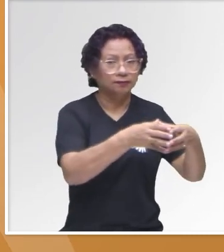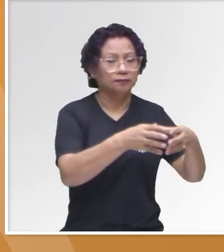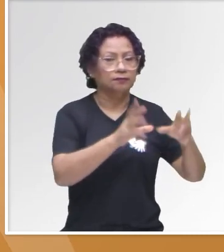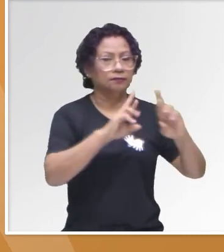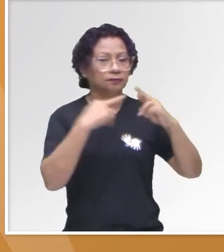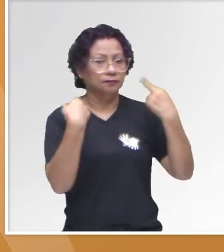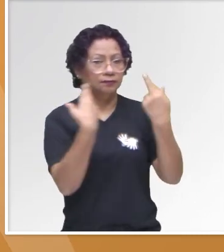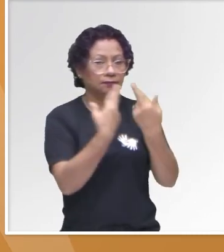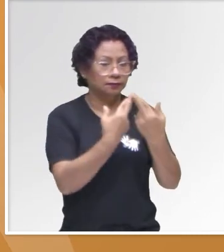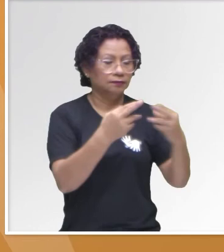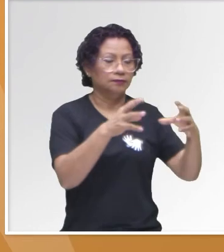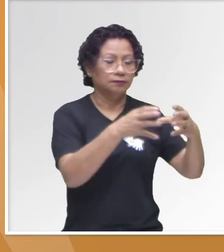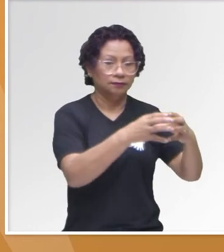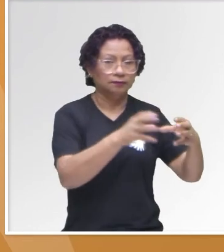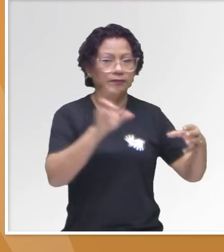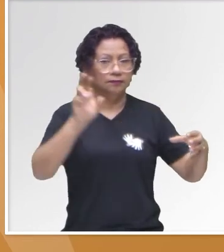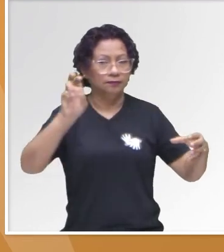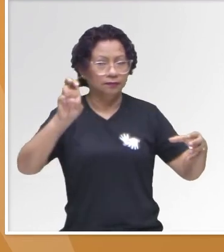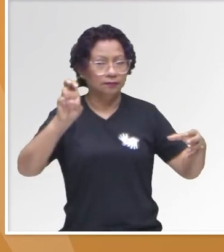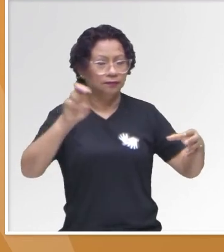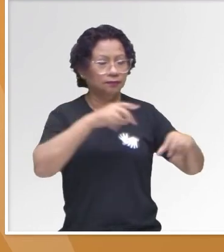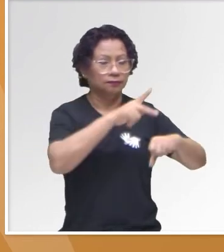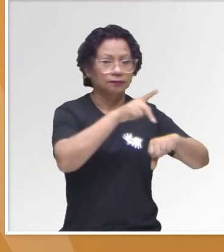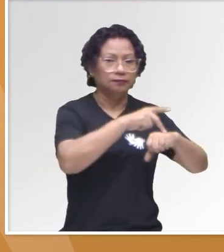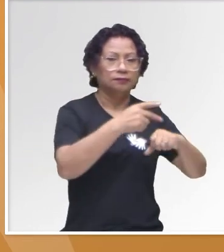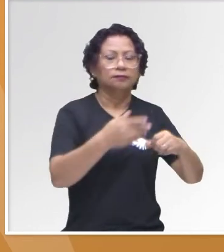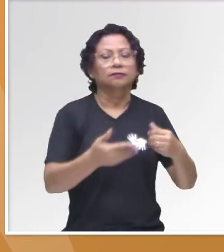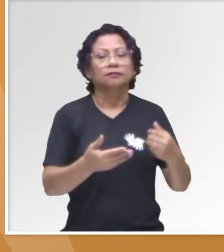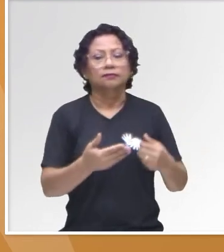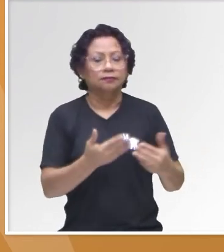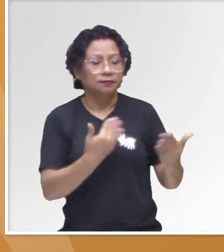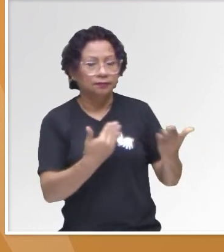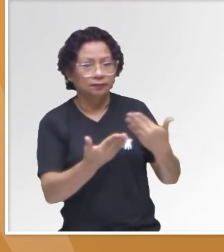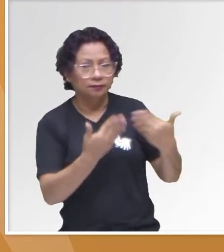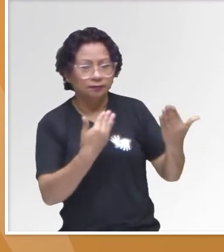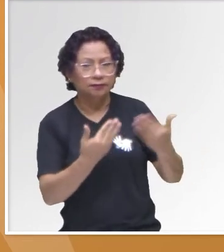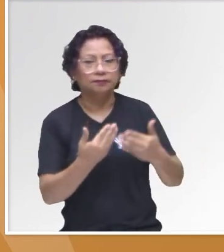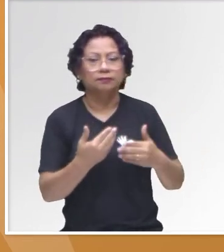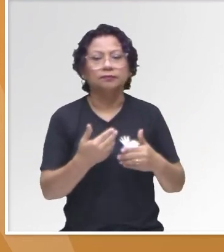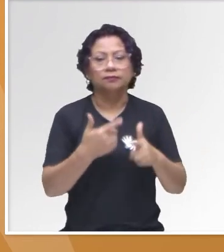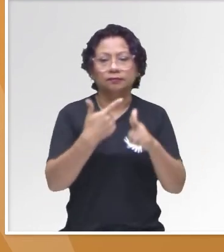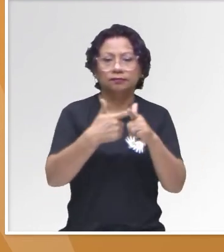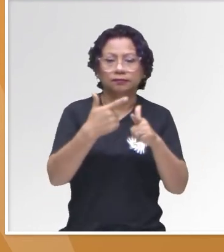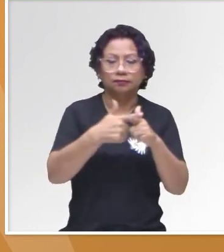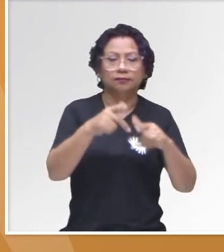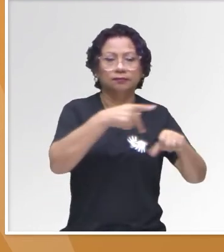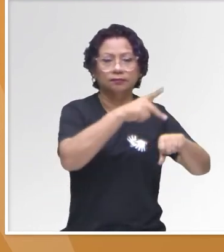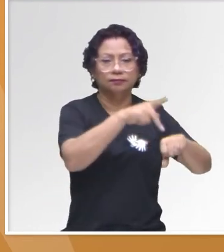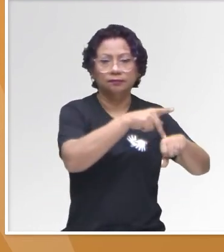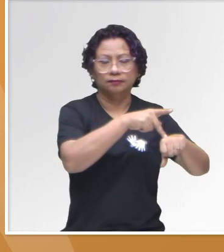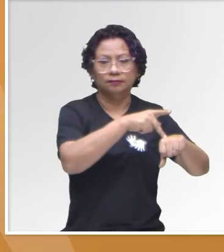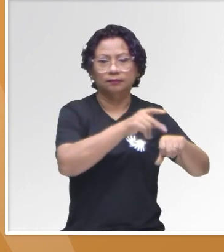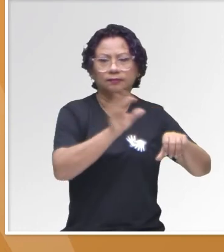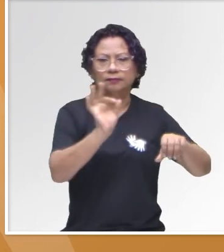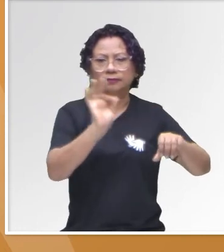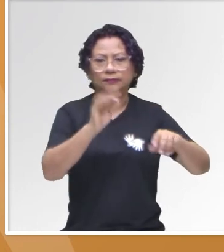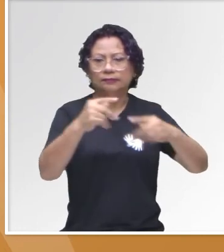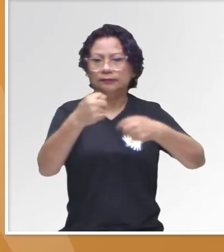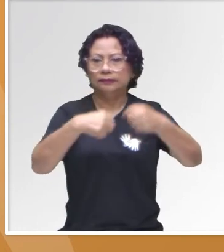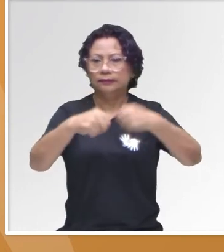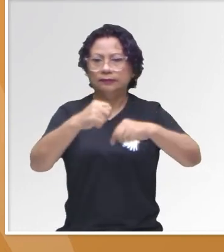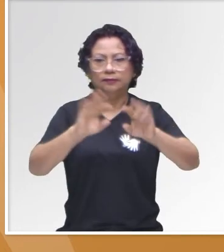tem a cúpula ali dos BRICS para discutir diversas questões. E ele também não é registrado burocraticamente, né, como é o caso